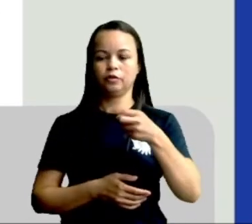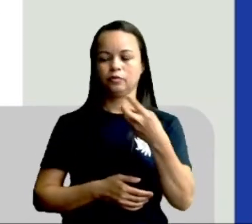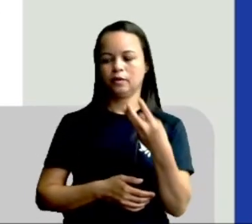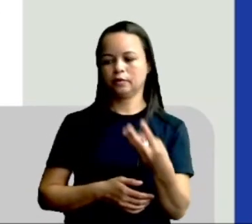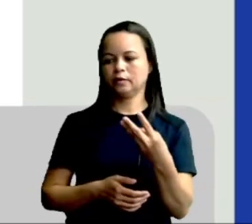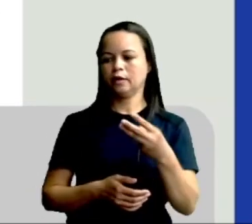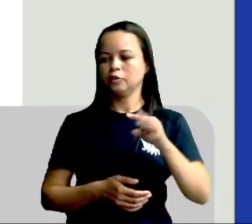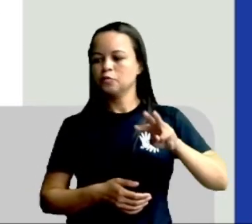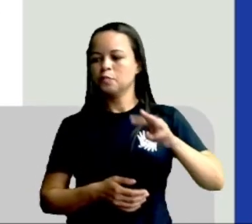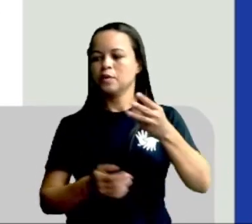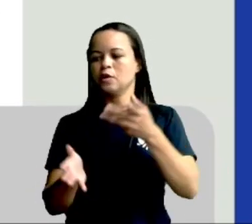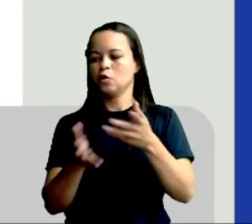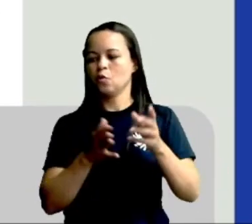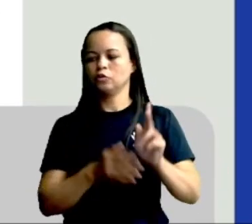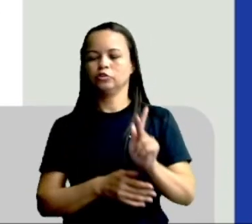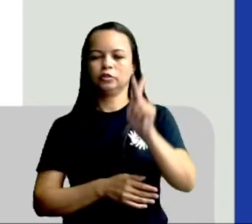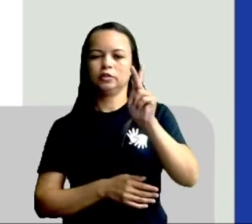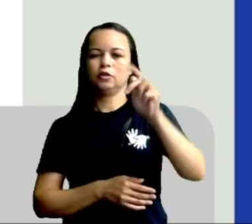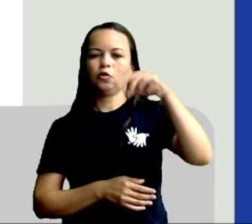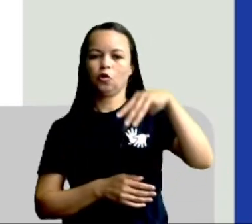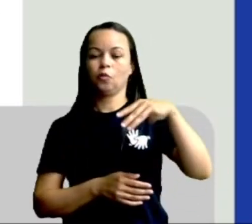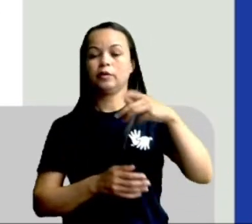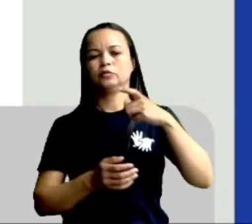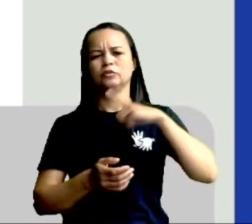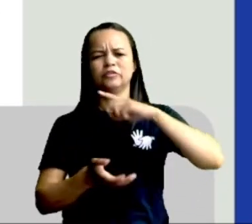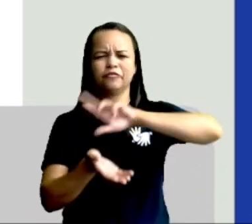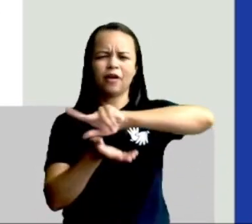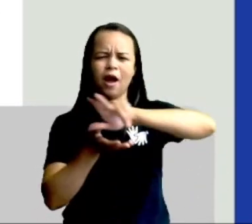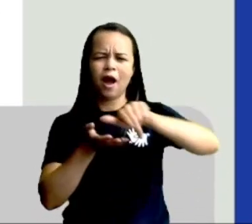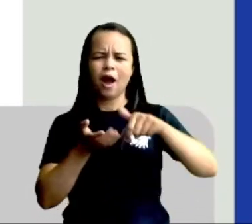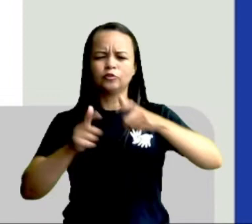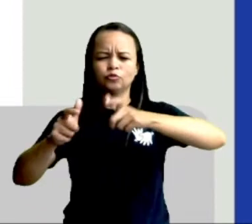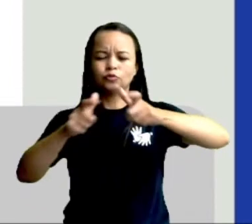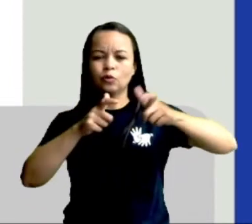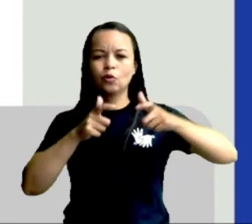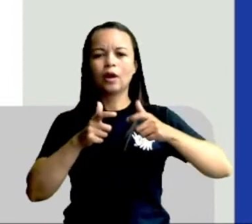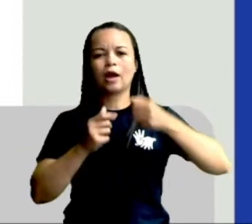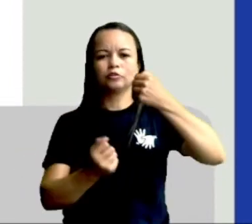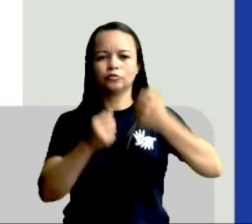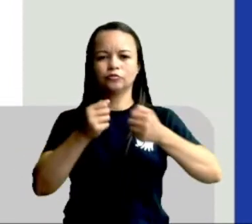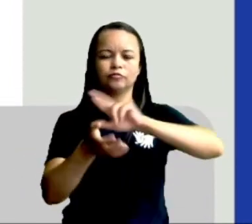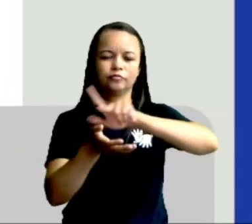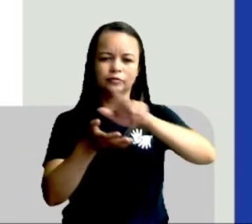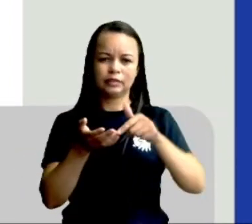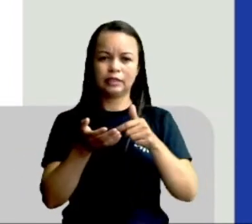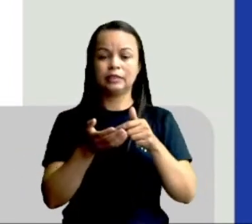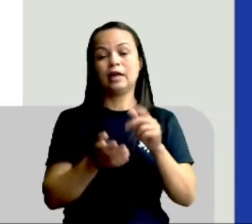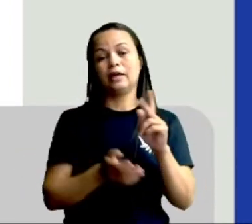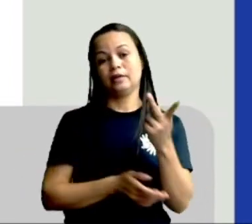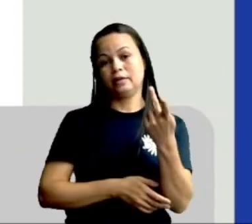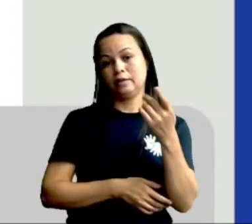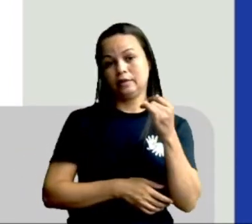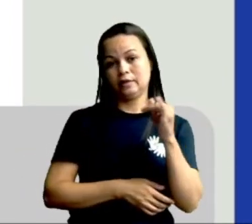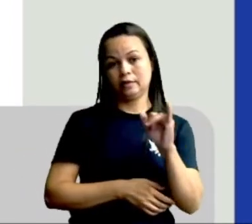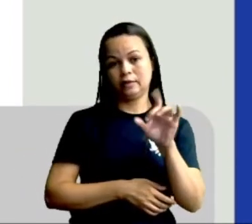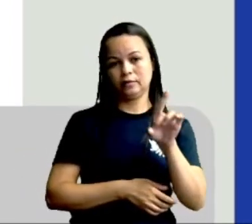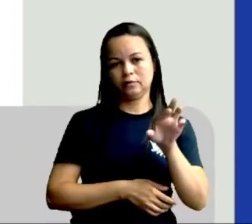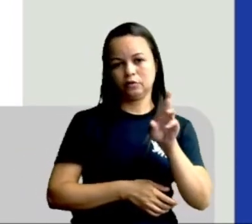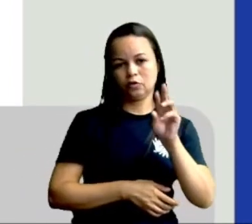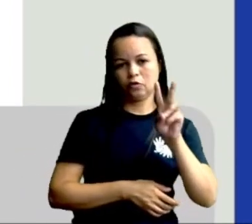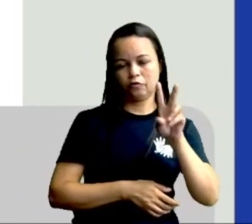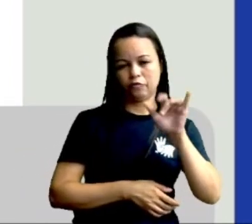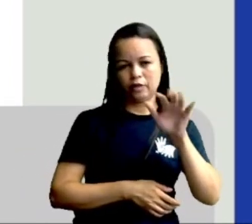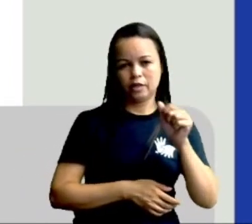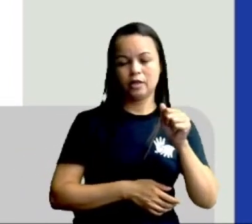quilômetros de ferrovias em todo o planeta. Então, para vocês terem noção, além das hidrovias, no Brasil foram